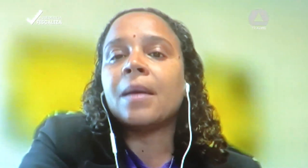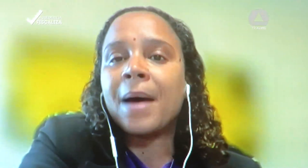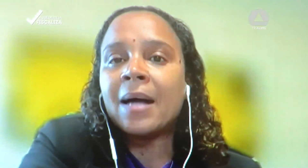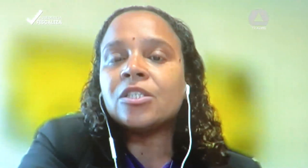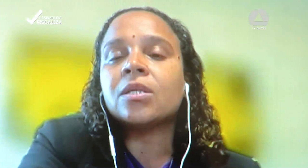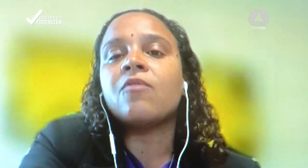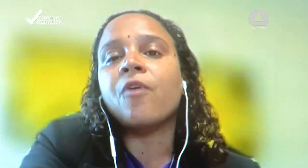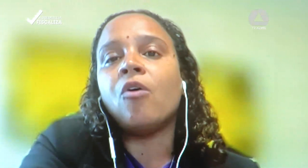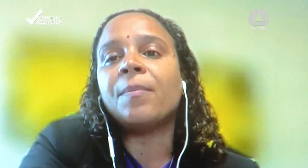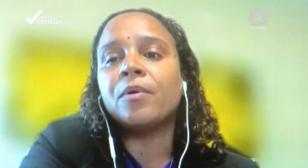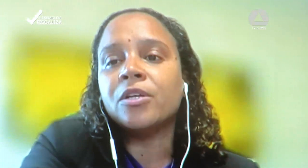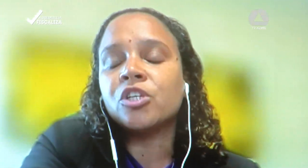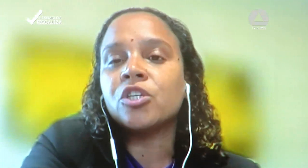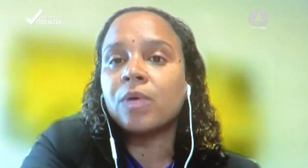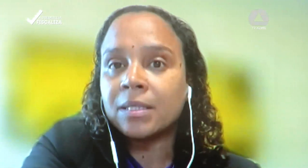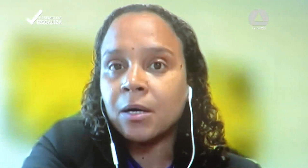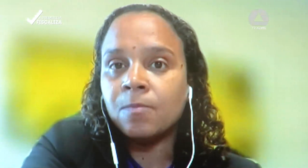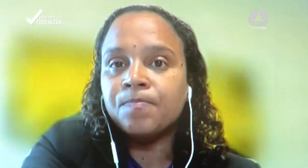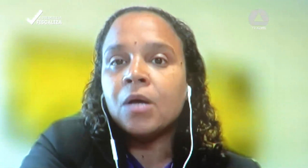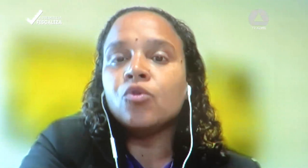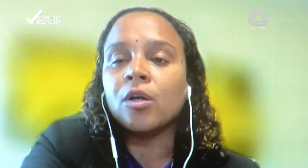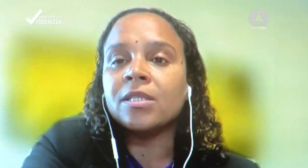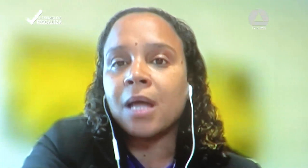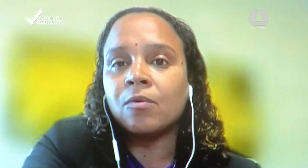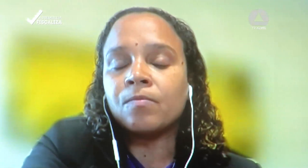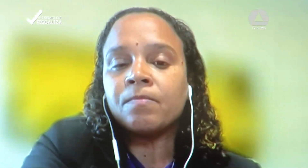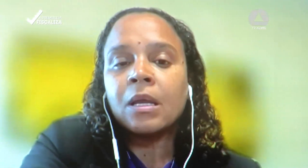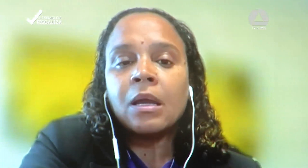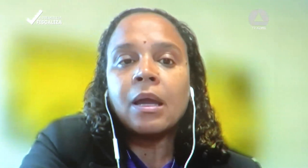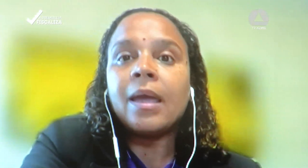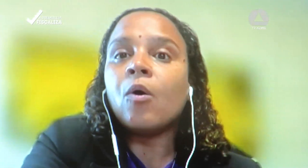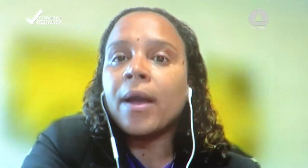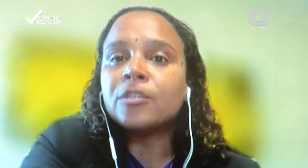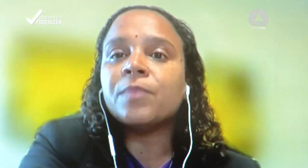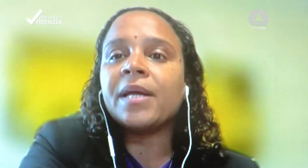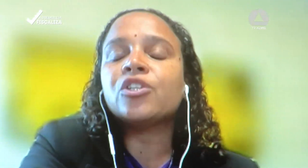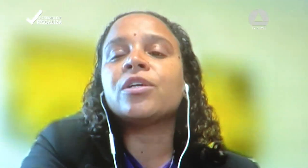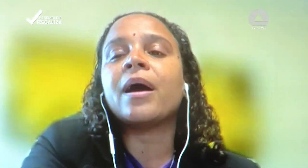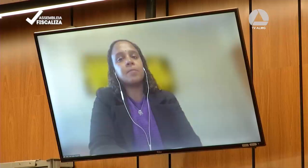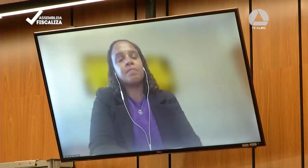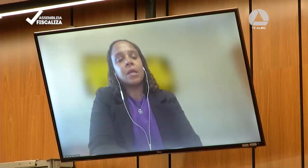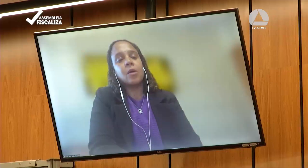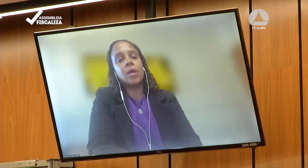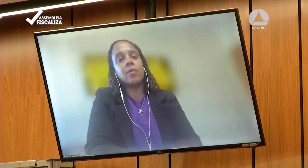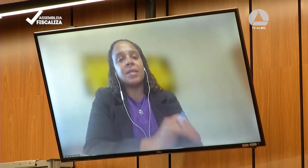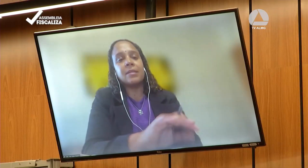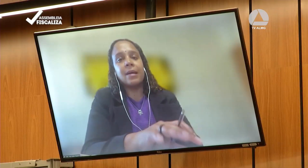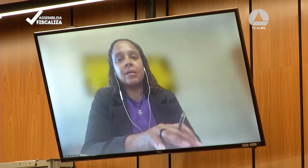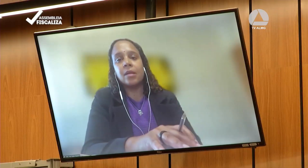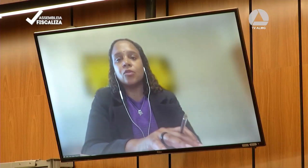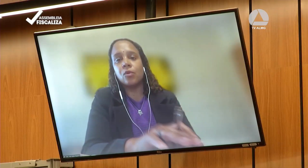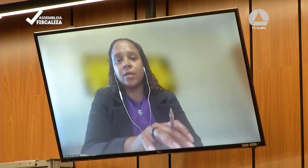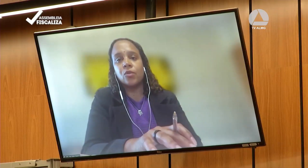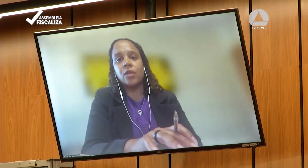criticou o fechamento de escolas estaduais e a falta de planejamento dos cursos profissionalizantes, que muitas vezes não